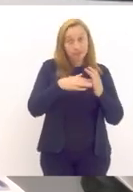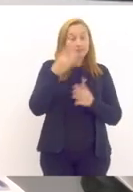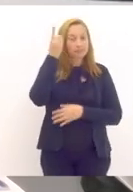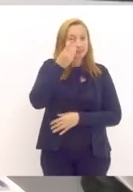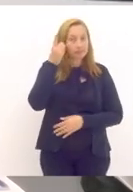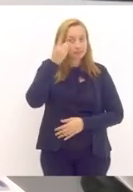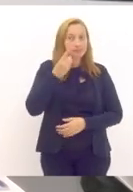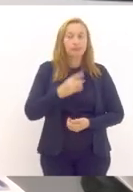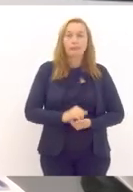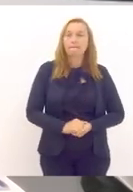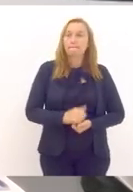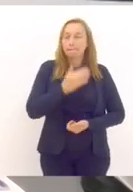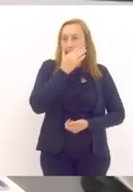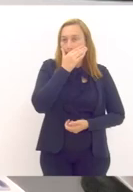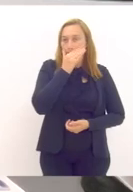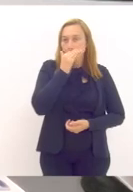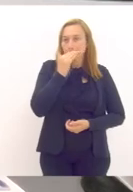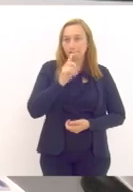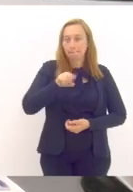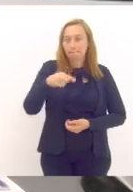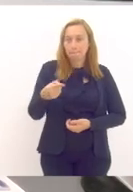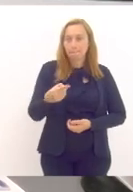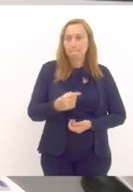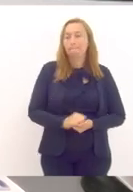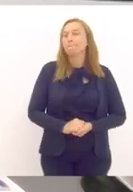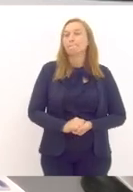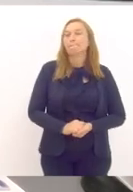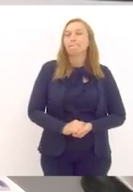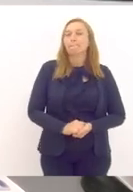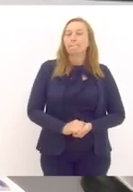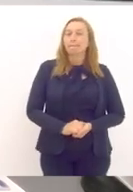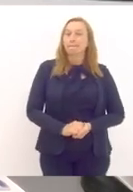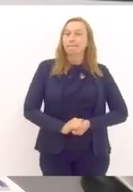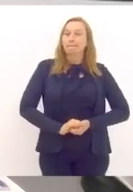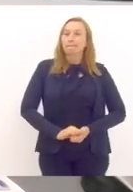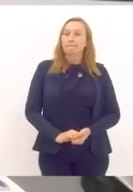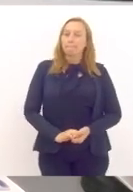e demais autoridades aqui presentes.